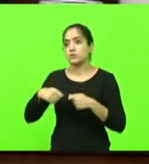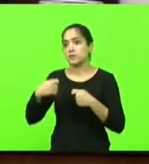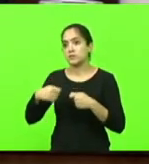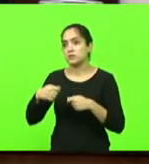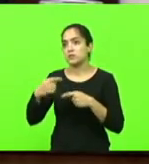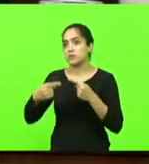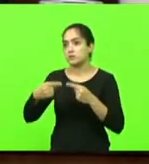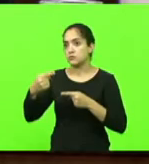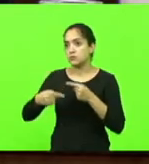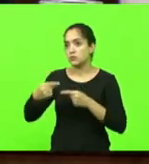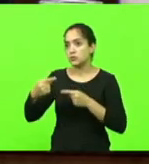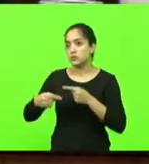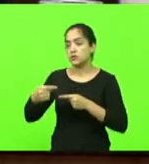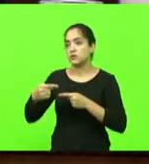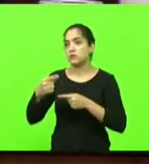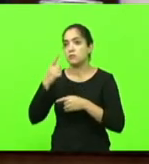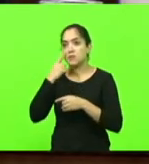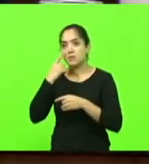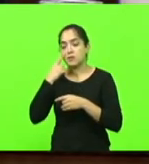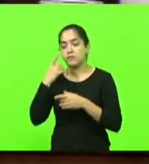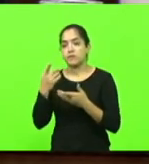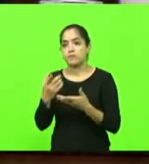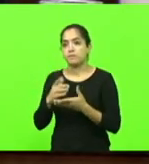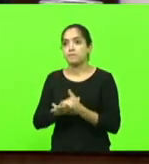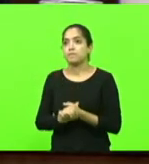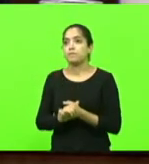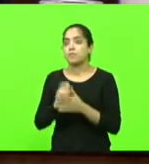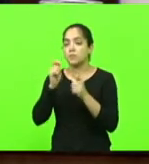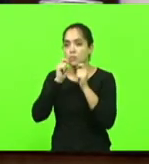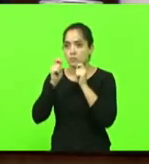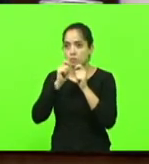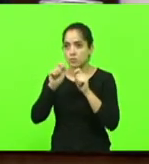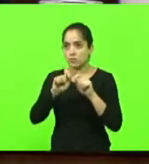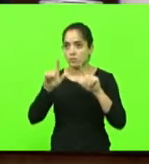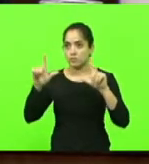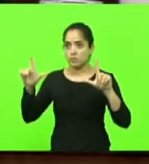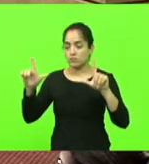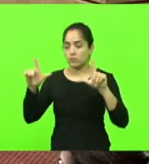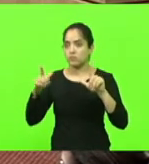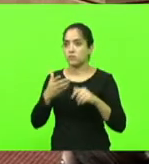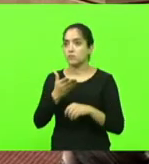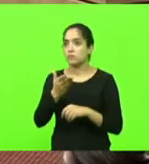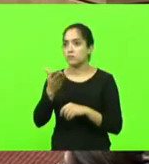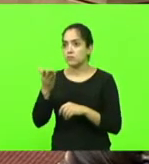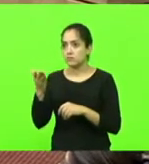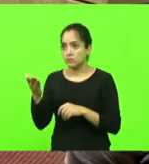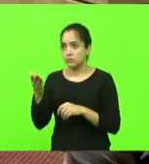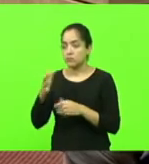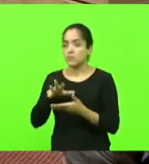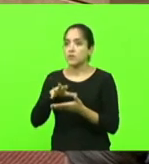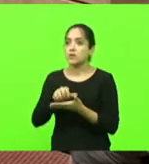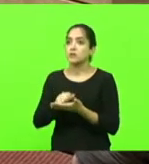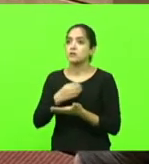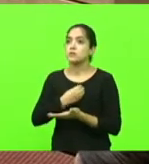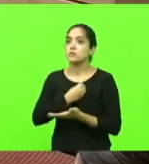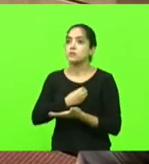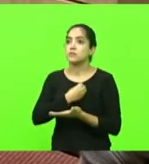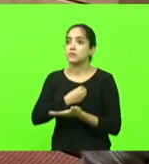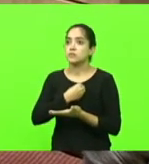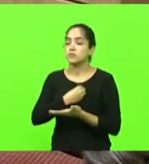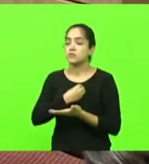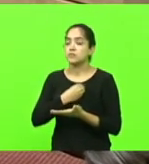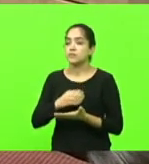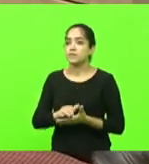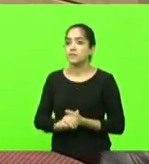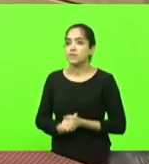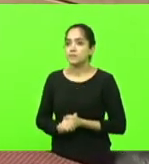eu pediria verificação de quórum. Peço assessoria que abra o painel para que os senhores e senhoras deputados possam registrar suas presenças para verificação de